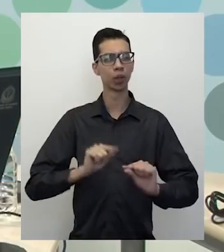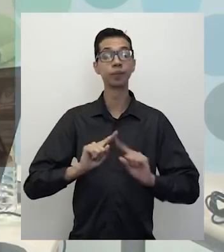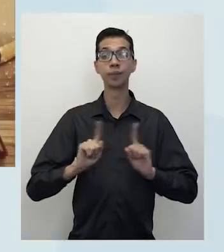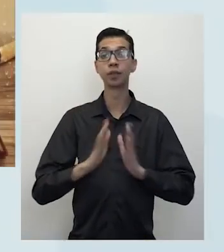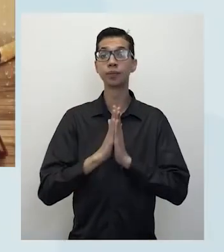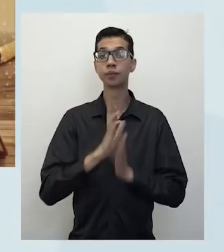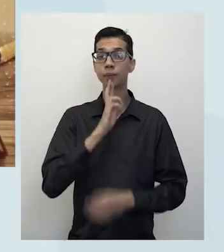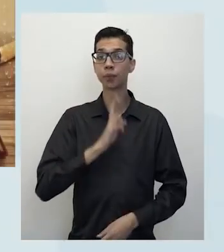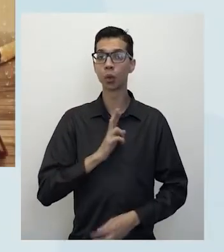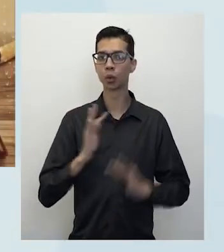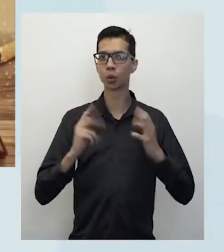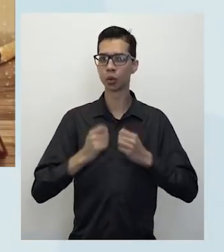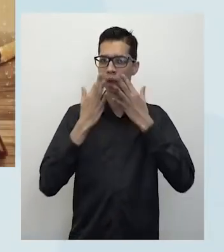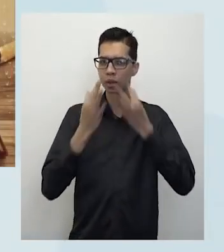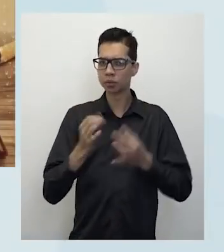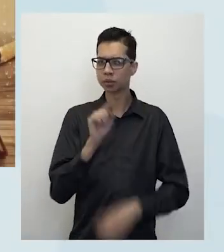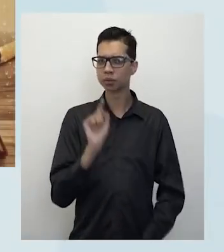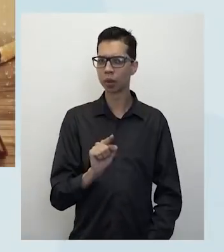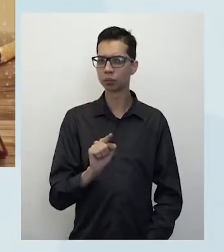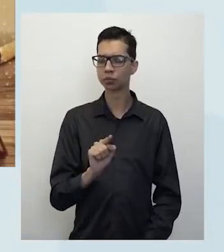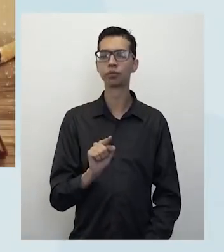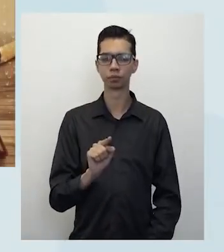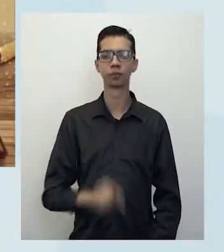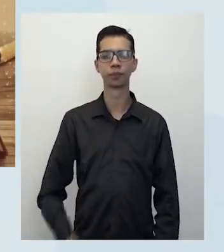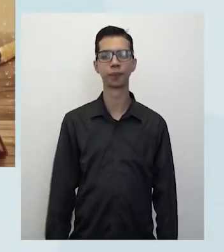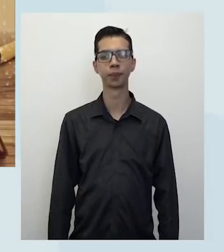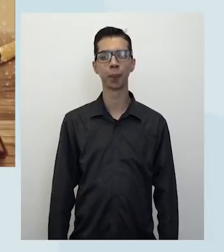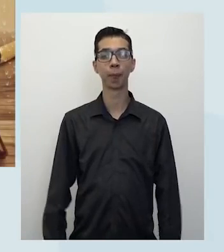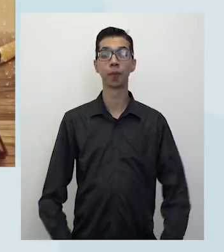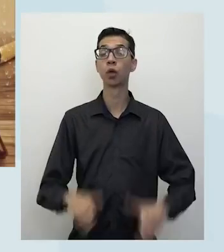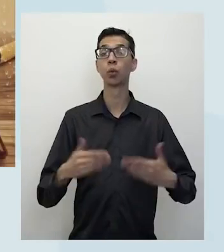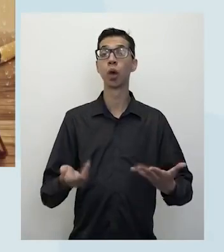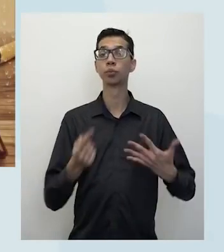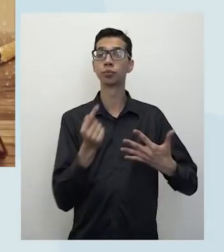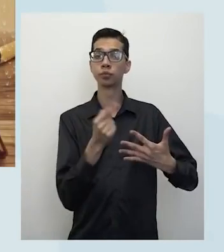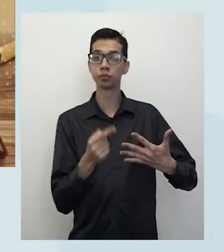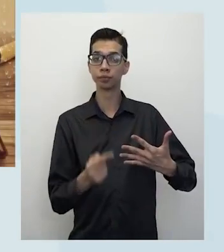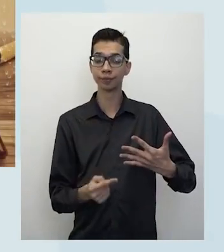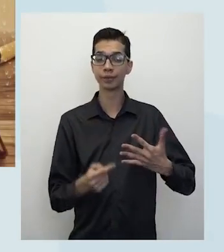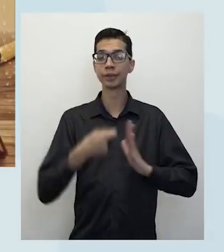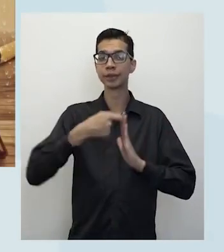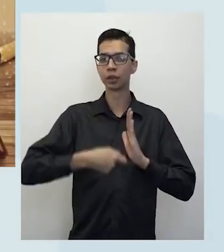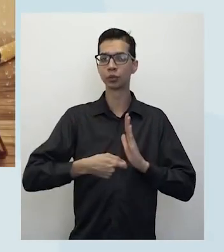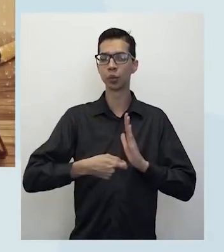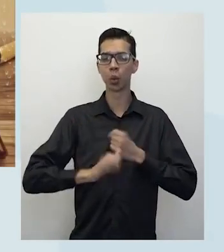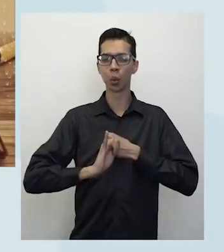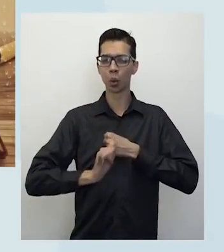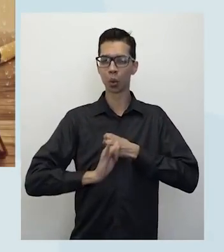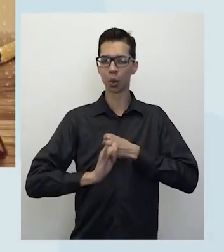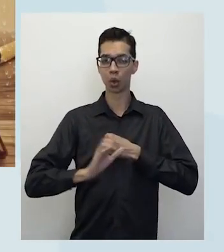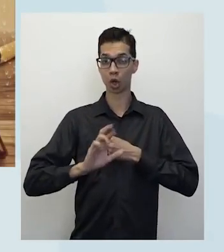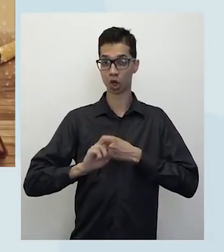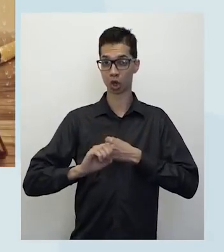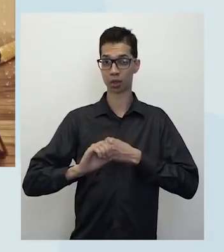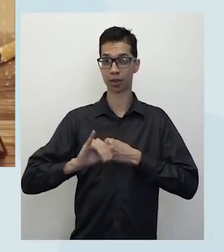Vamos ver se todo mundo ficou atento à minha resposta. Qual tipo textual pertence à crônica que acabamos de ler?